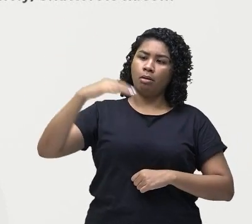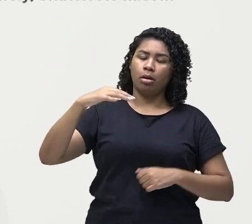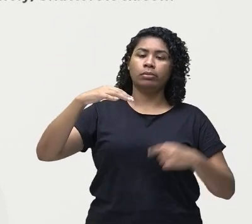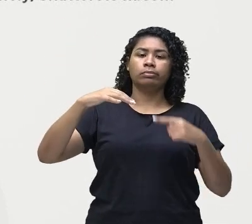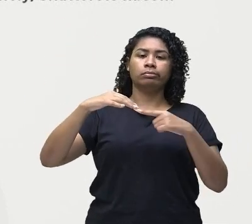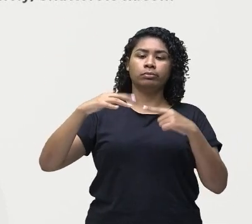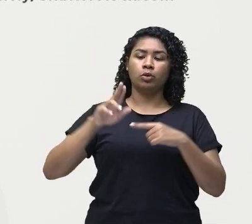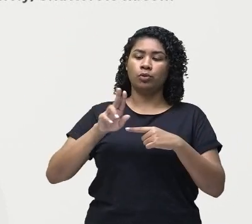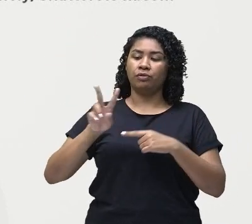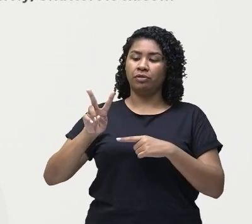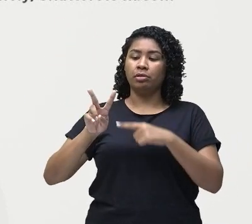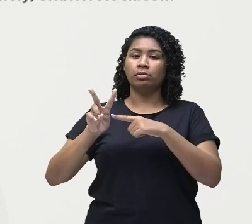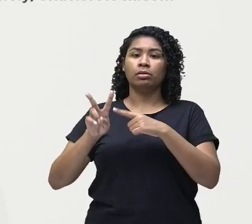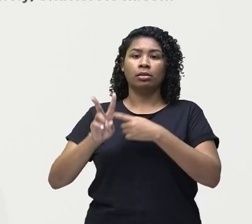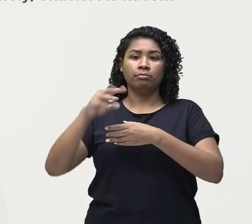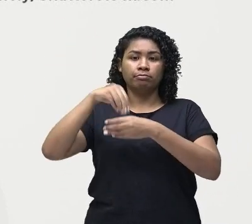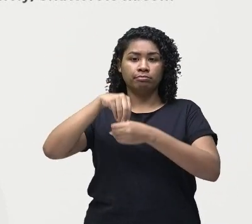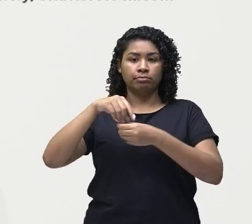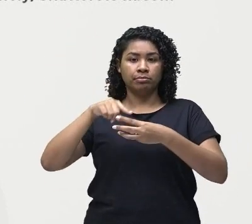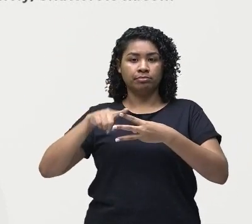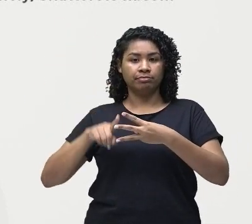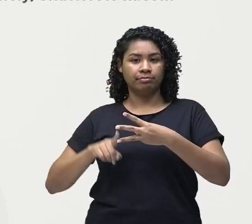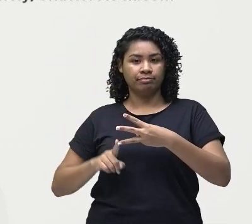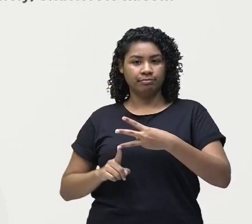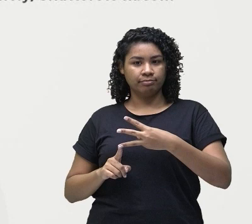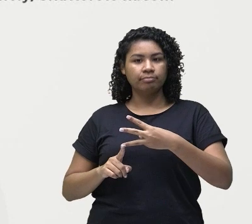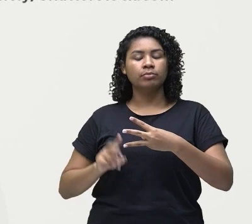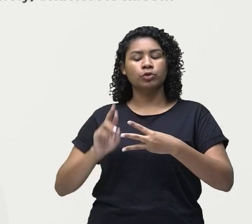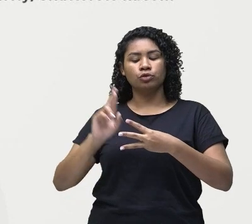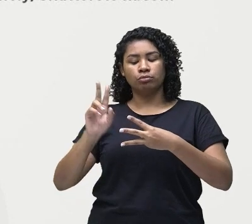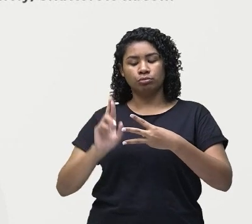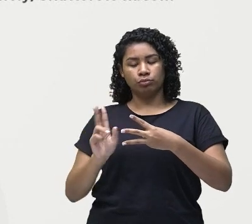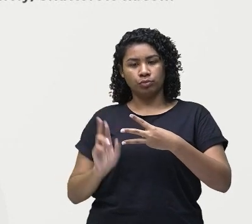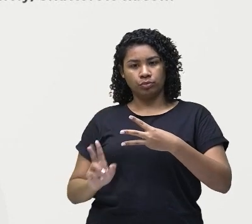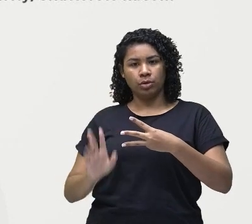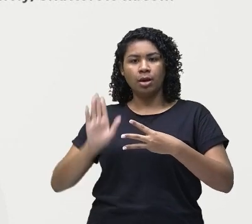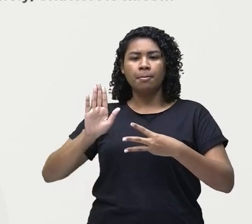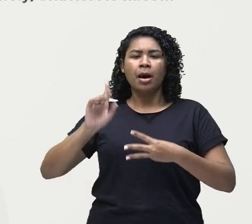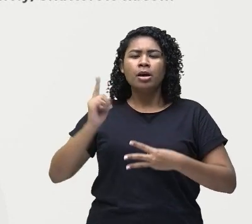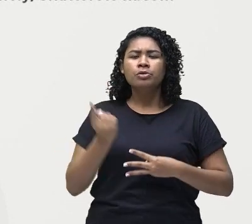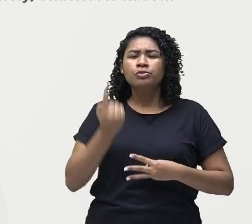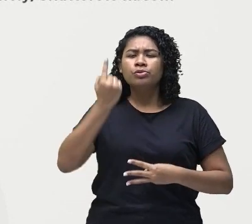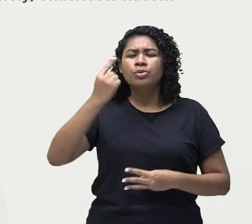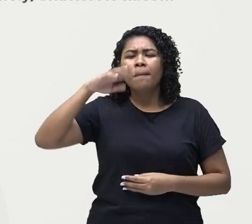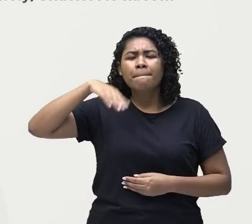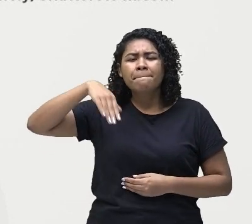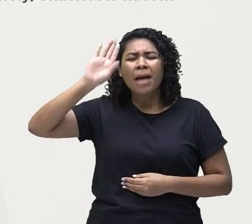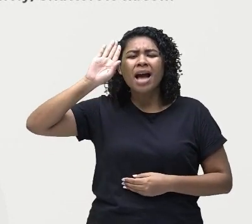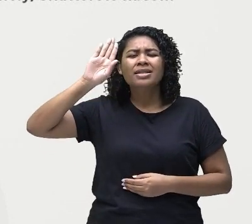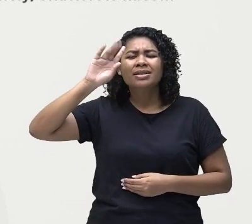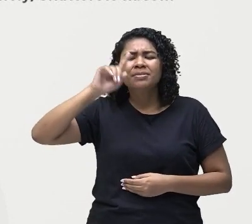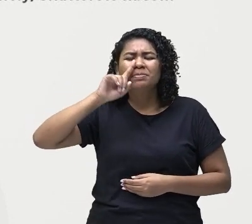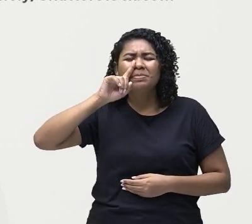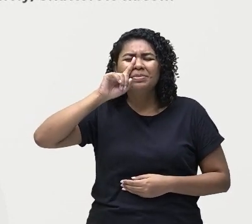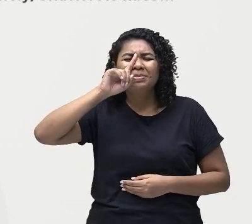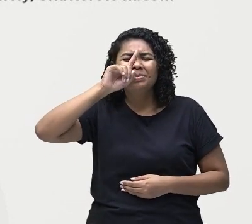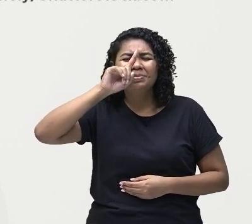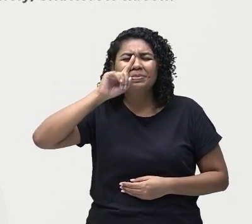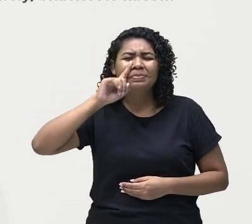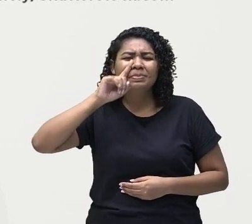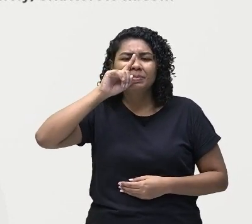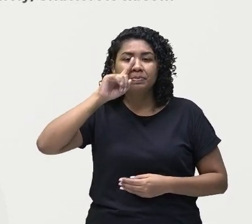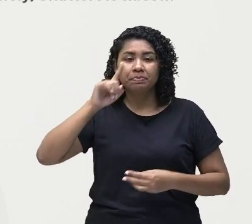e UVC. Entre elas, a mais danosa e energética é